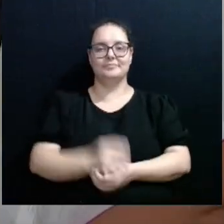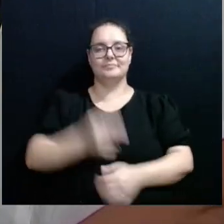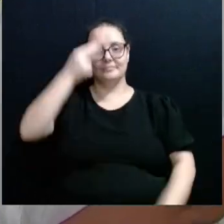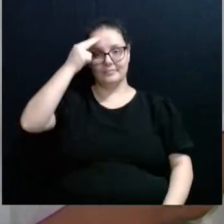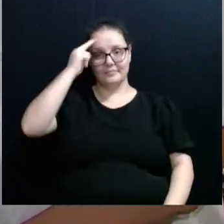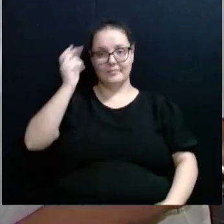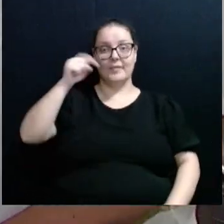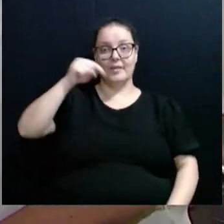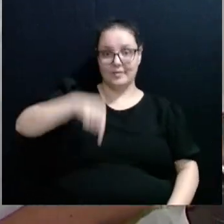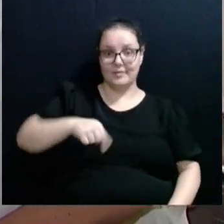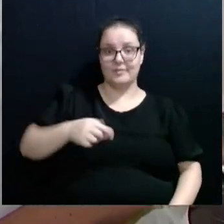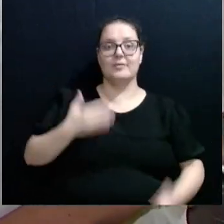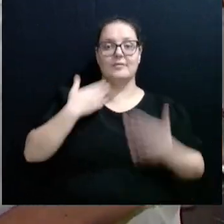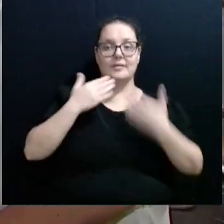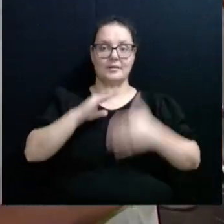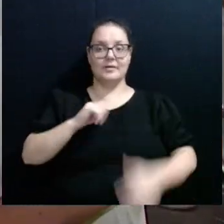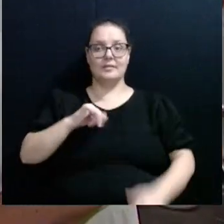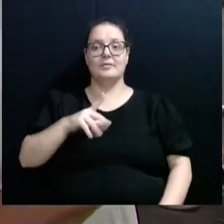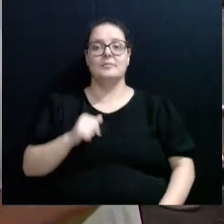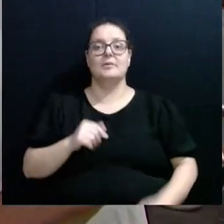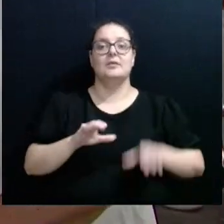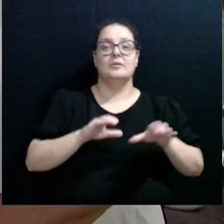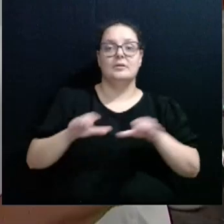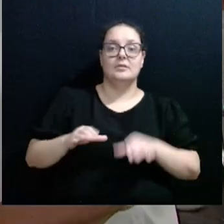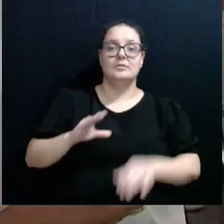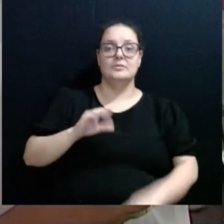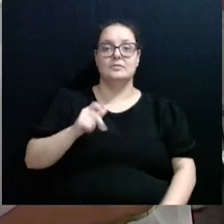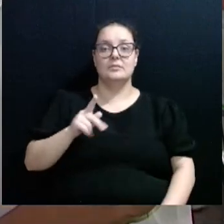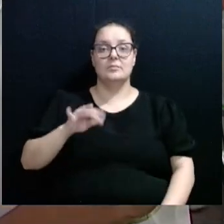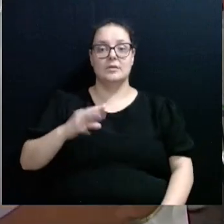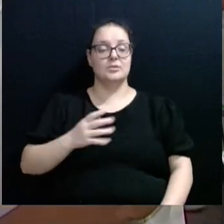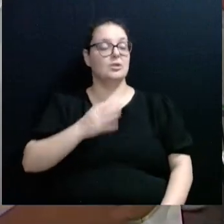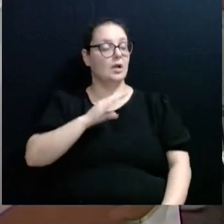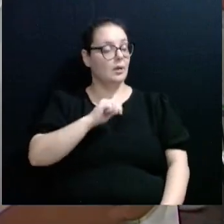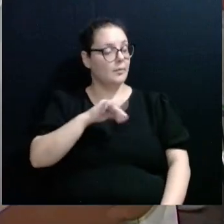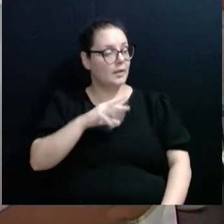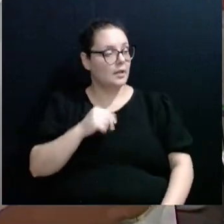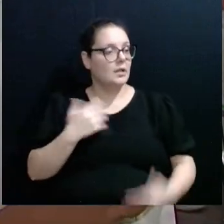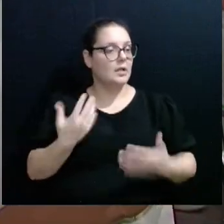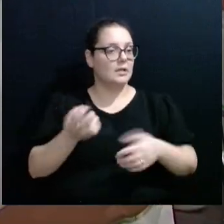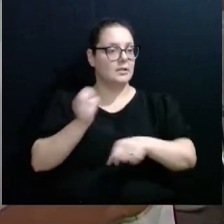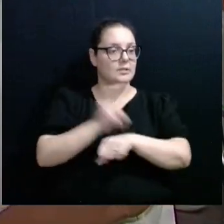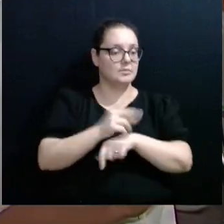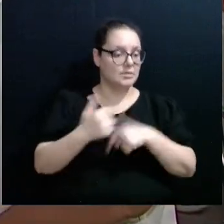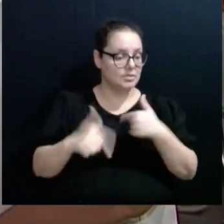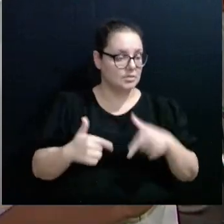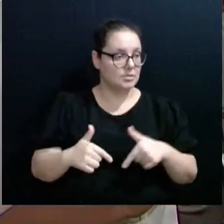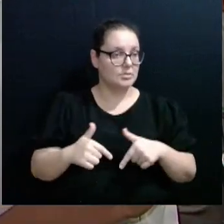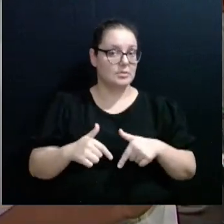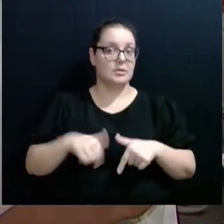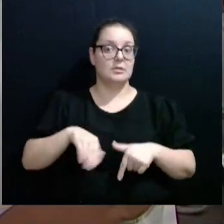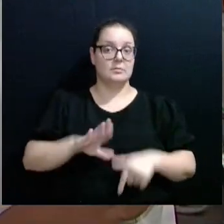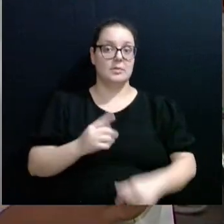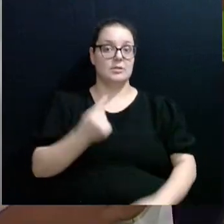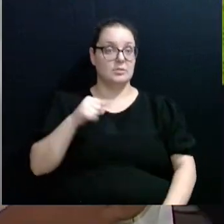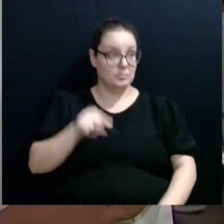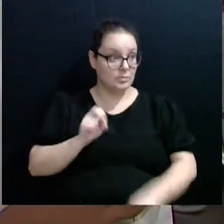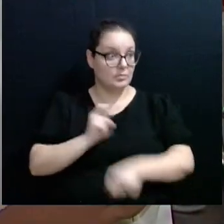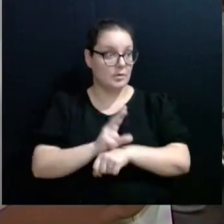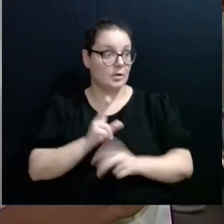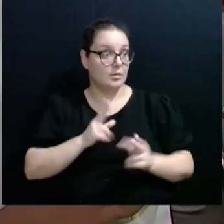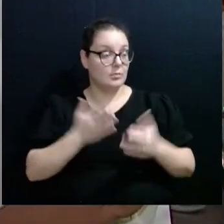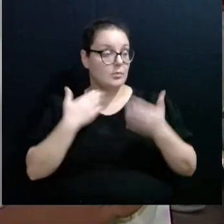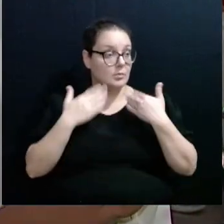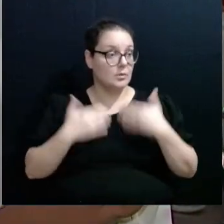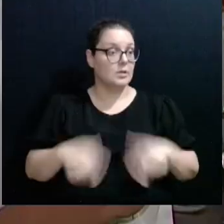falar com a Camila, coordenadora do CEPAT. Ô Camila, e além das vagas, né, de emprego, né, as mais de 1.000 vagas, como a gente já conversou, também